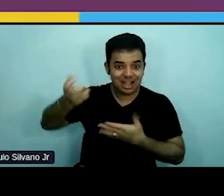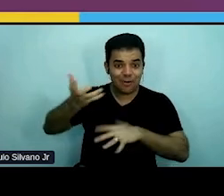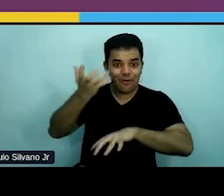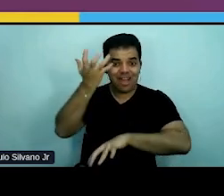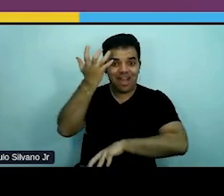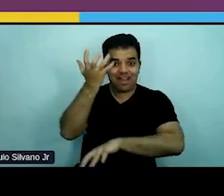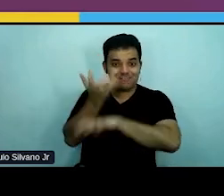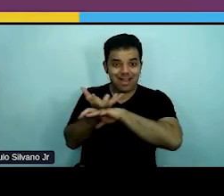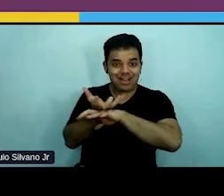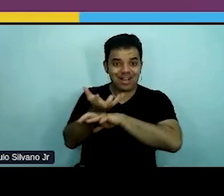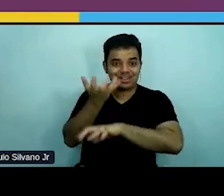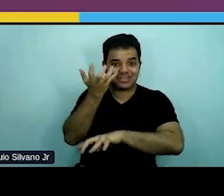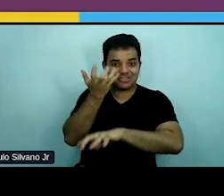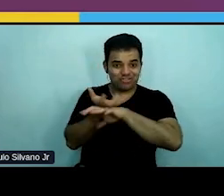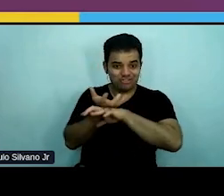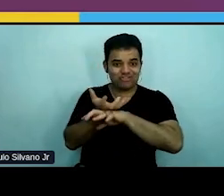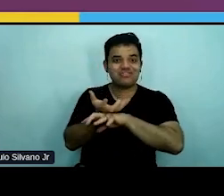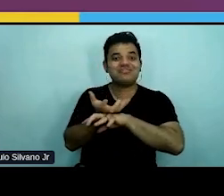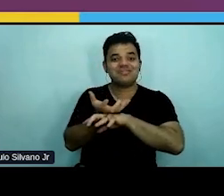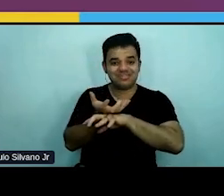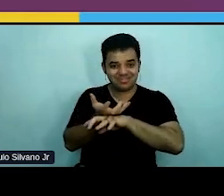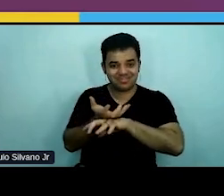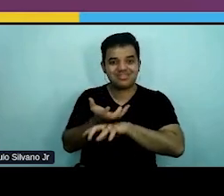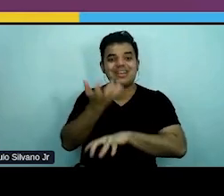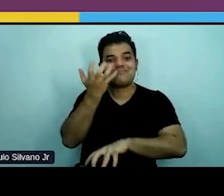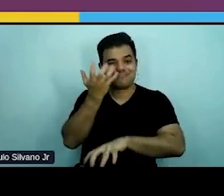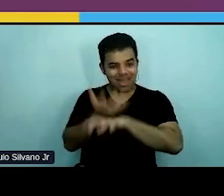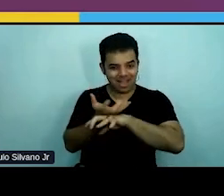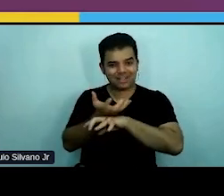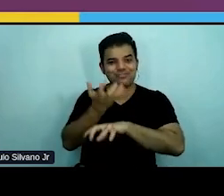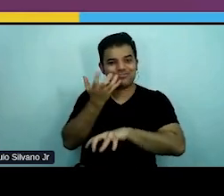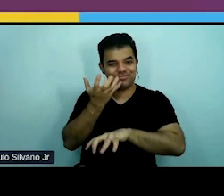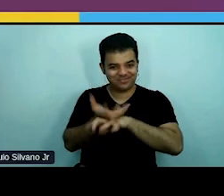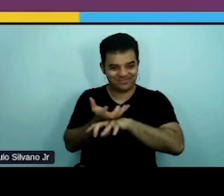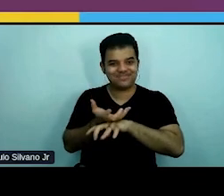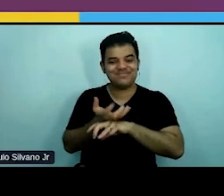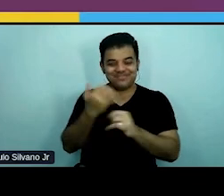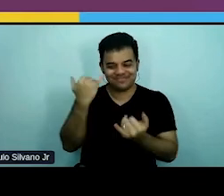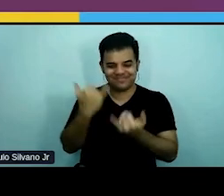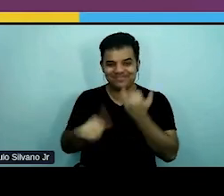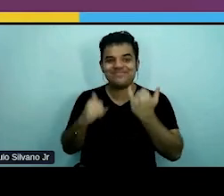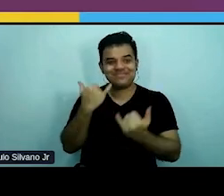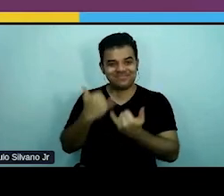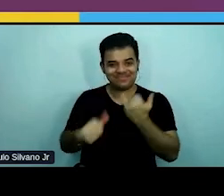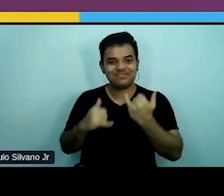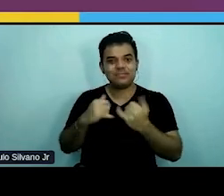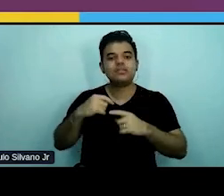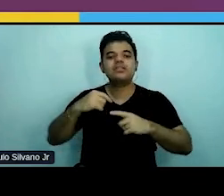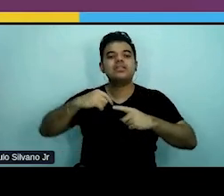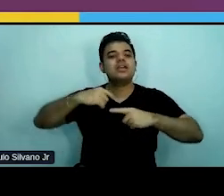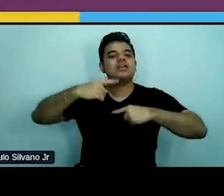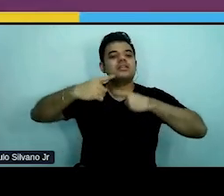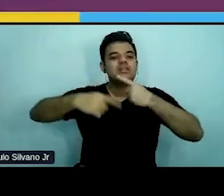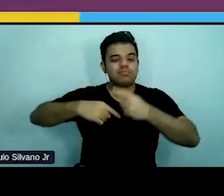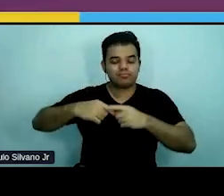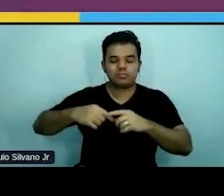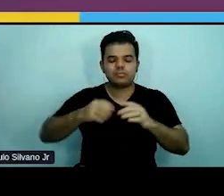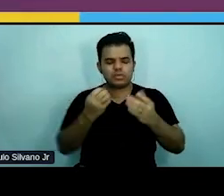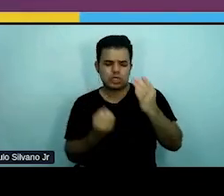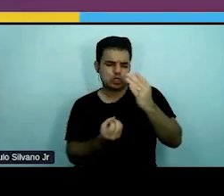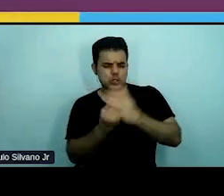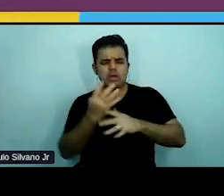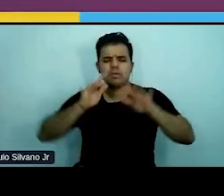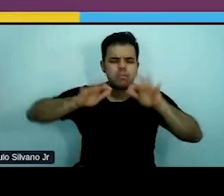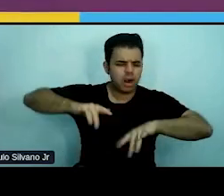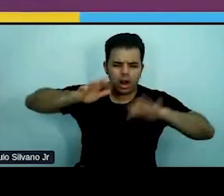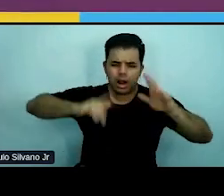sendo associado ao sinal de abacaxi. E aí, isso ocasiona, né, que quando você gera esse modelo, e você